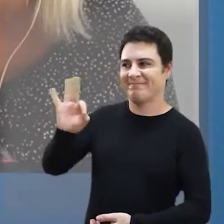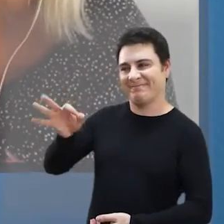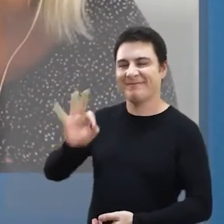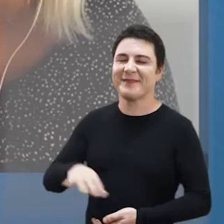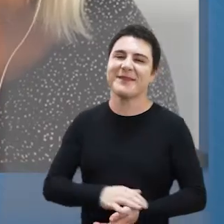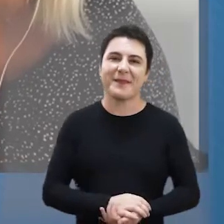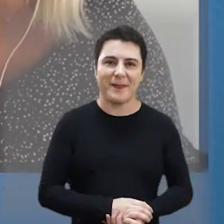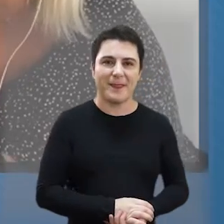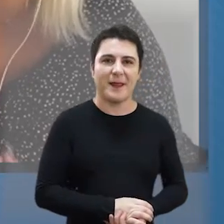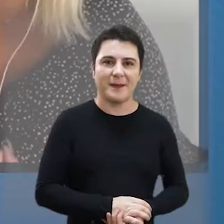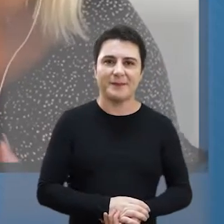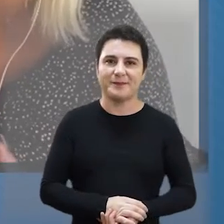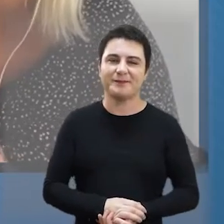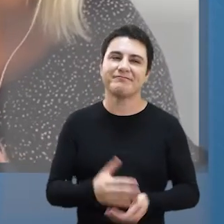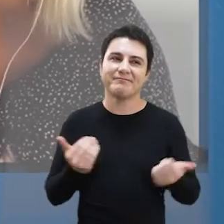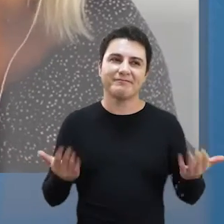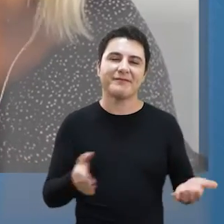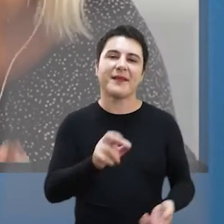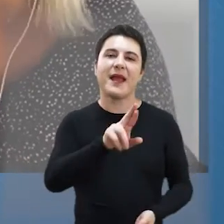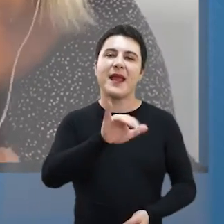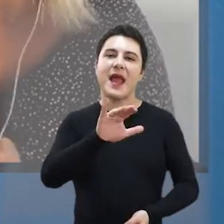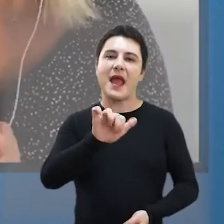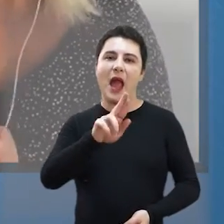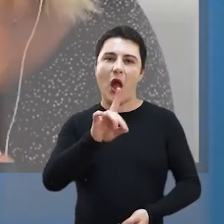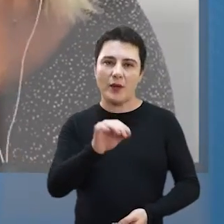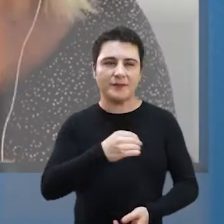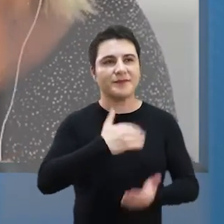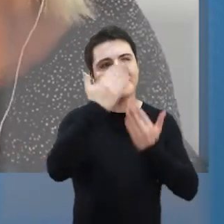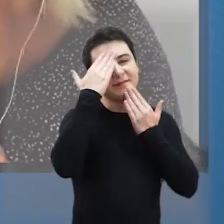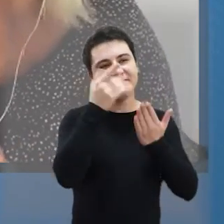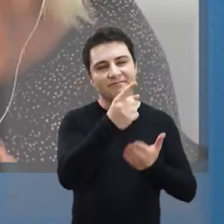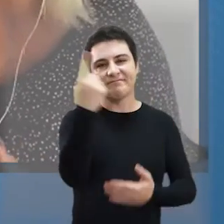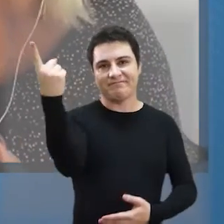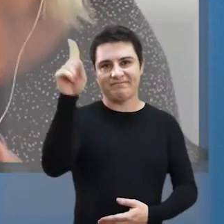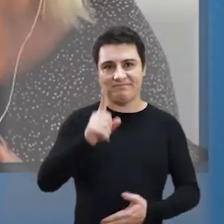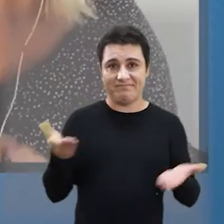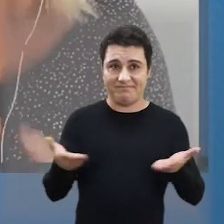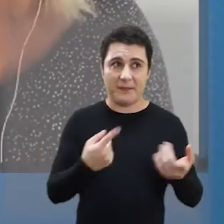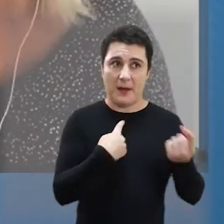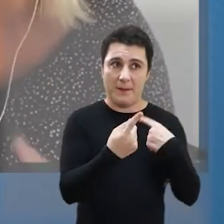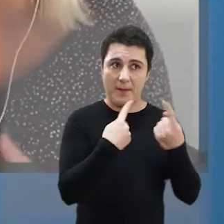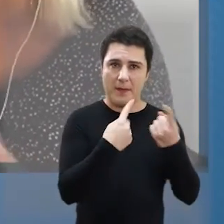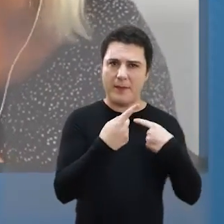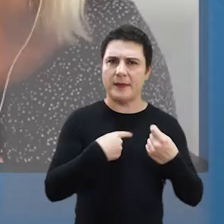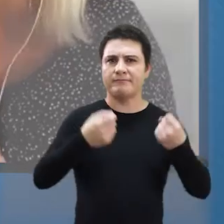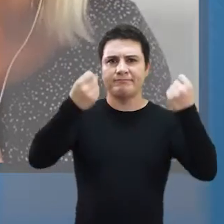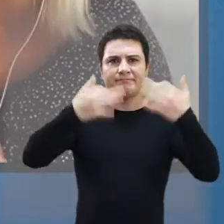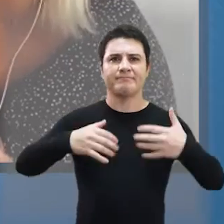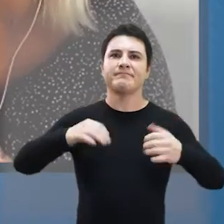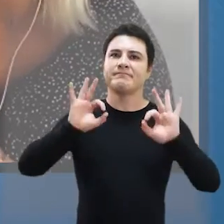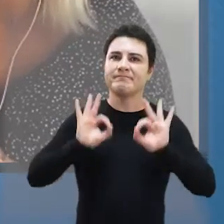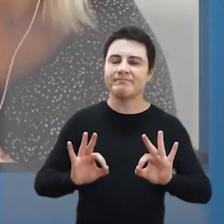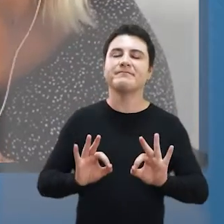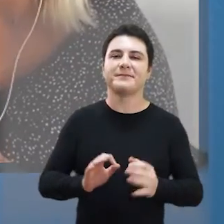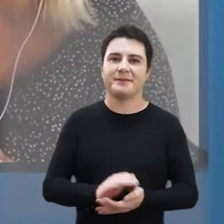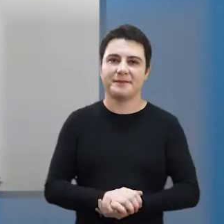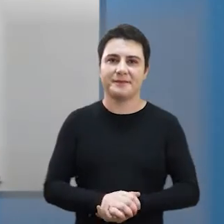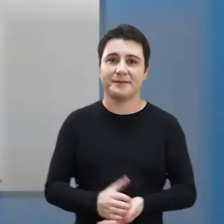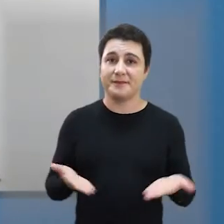É isso mesmo. Doutor Ricardo, muito obrigada pela sua participação. Acho que o nosso bate-papo foi muito